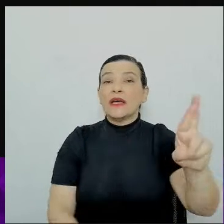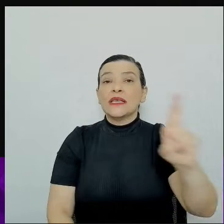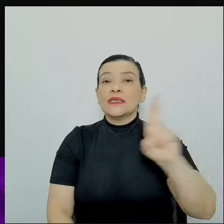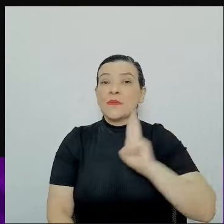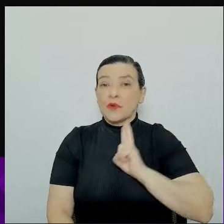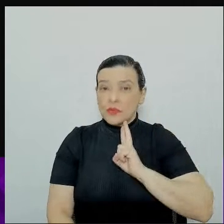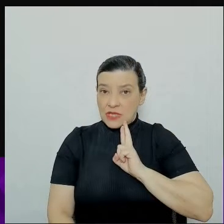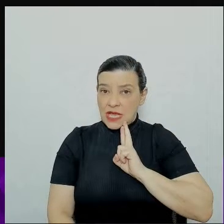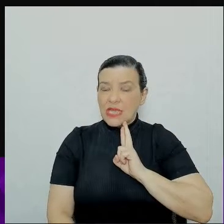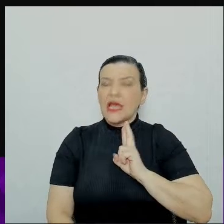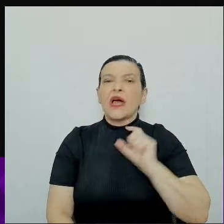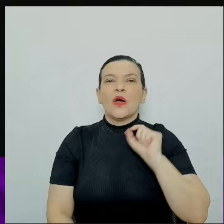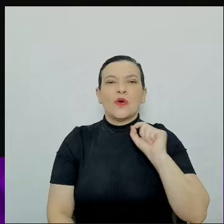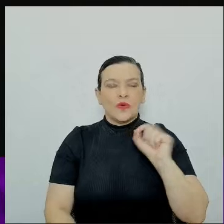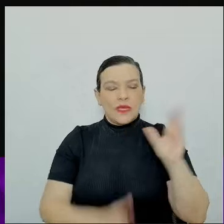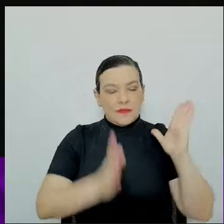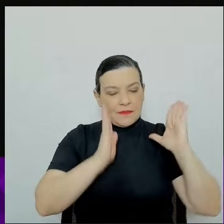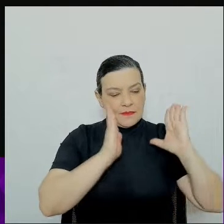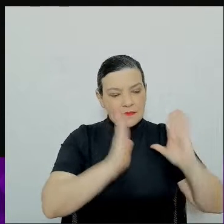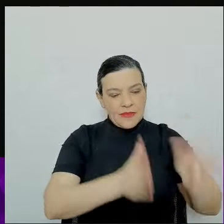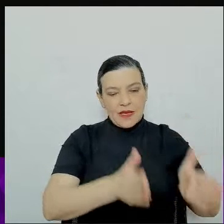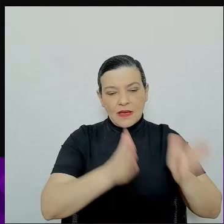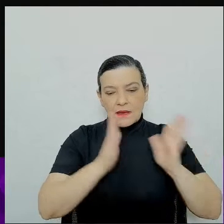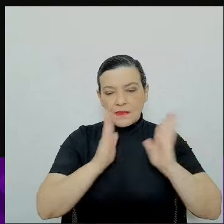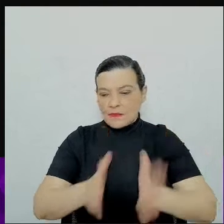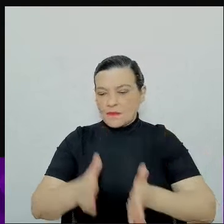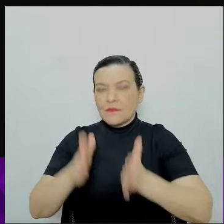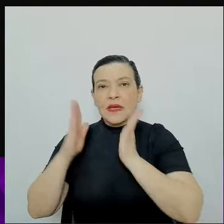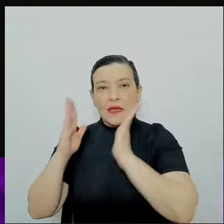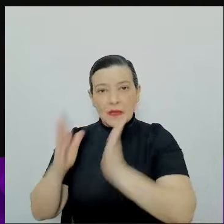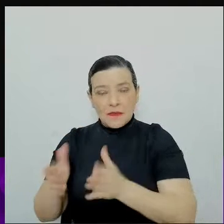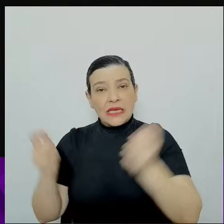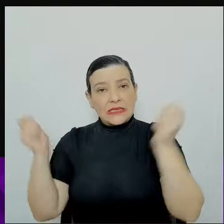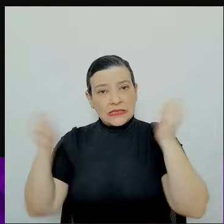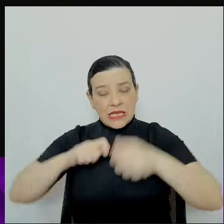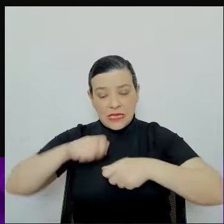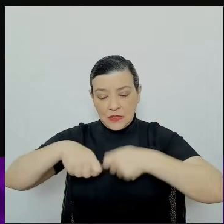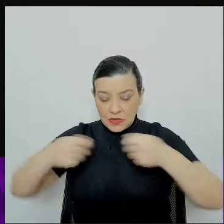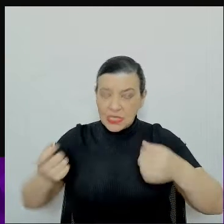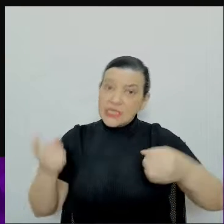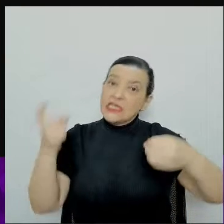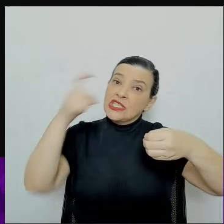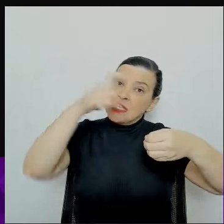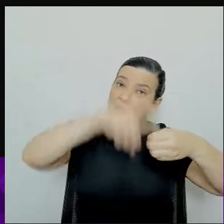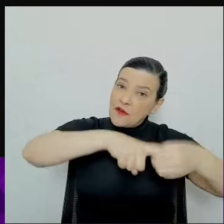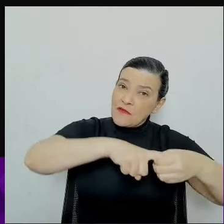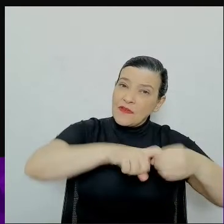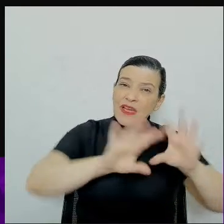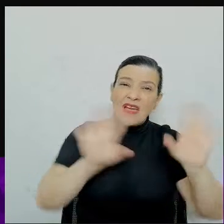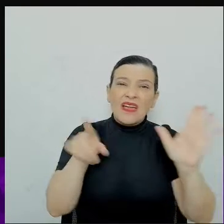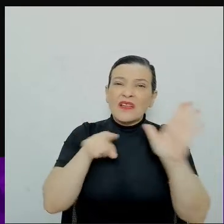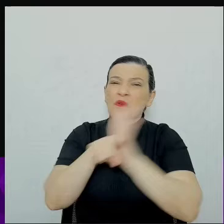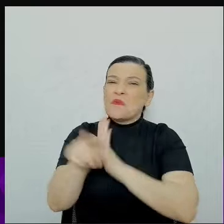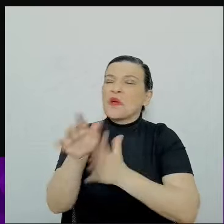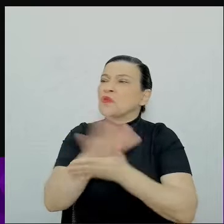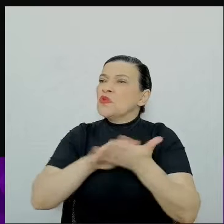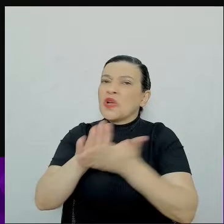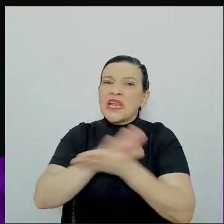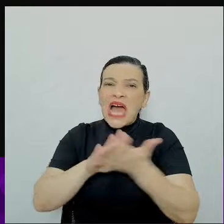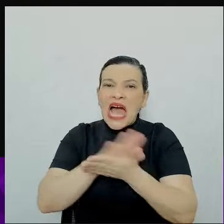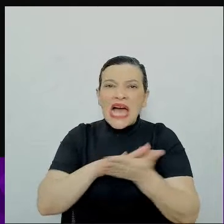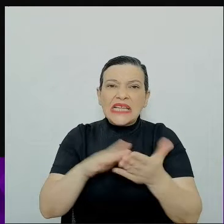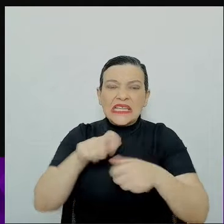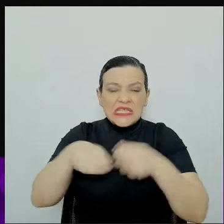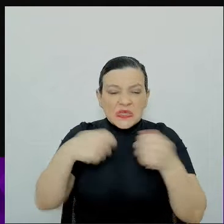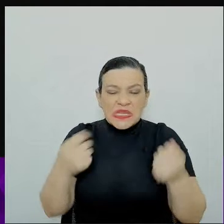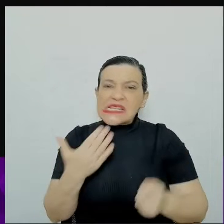me deram todos os passos possíveis para que eu conseguisse devolver o tênis, sem inclusive questionar se o tênis estava estragado ou não. Eles